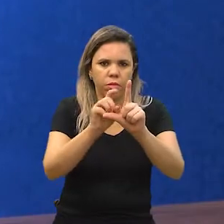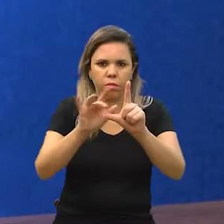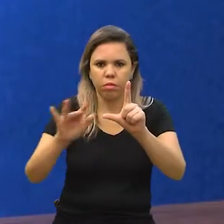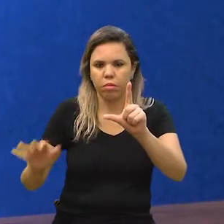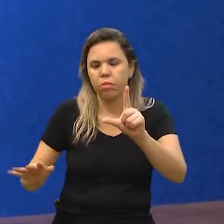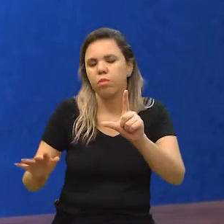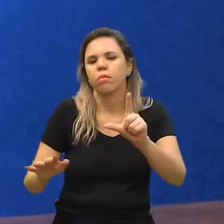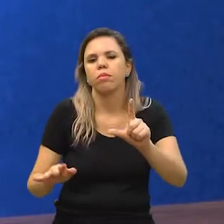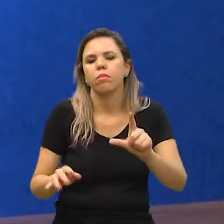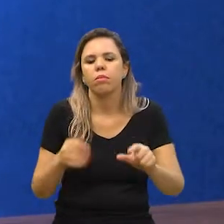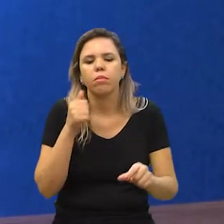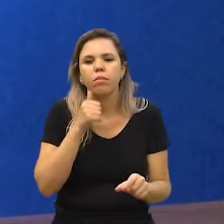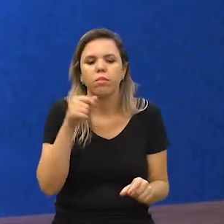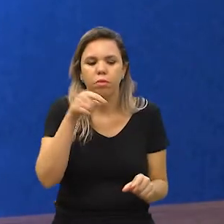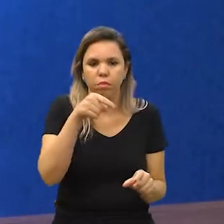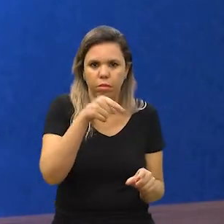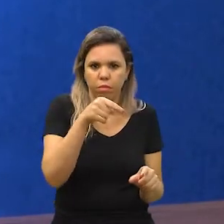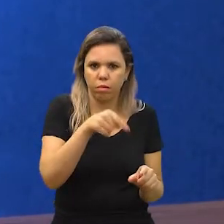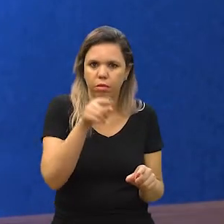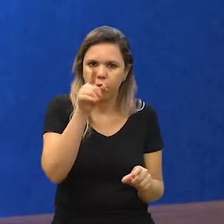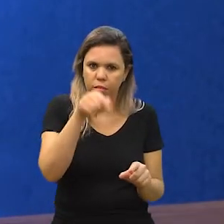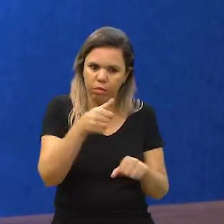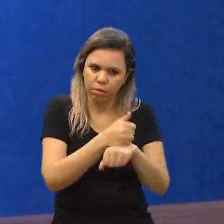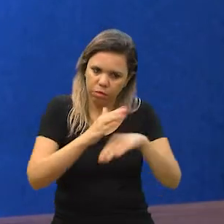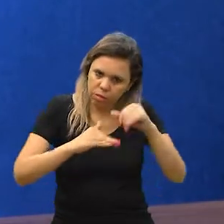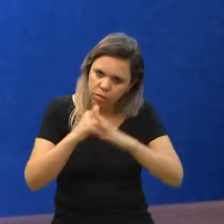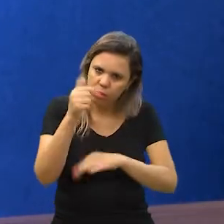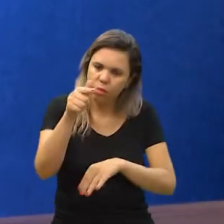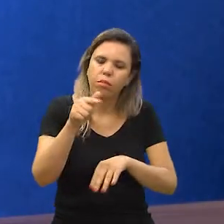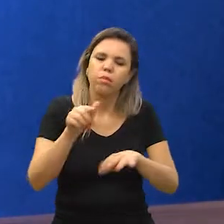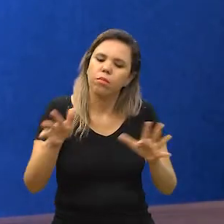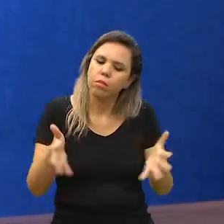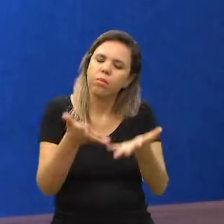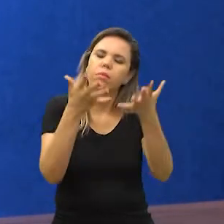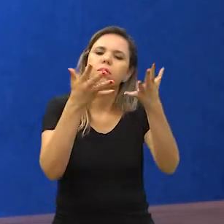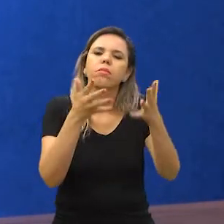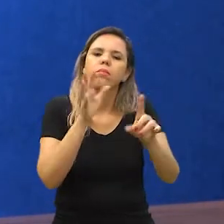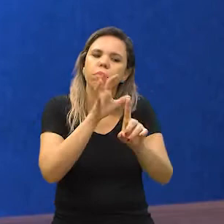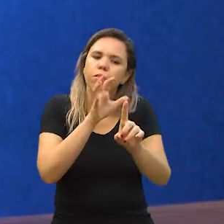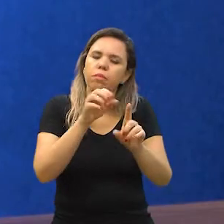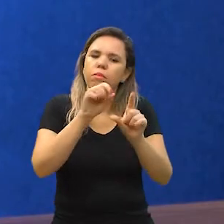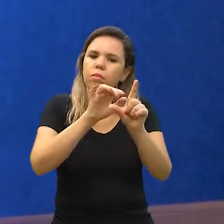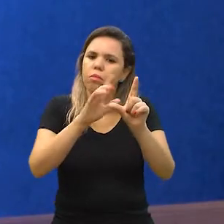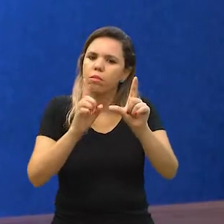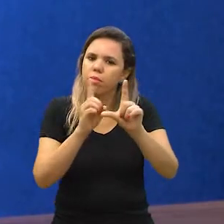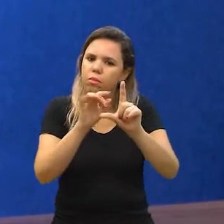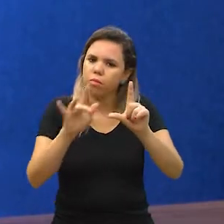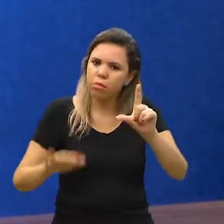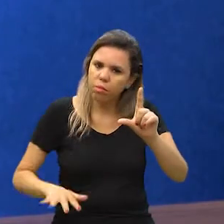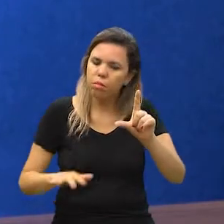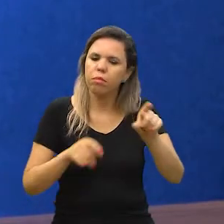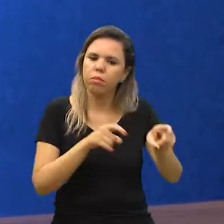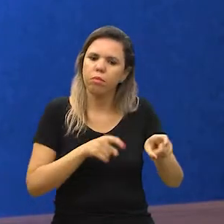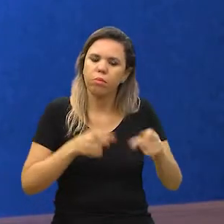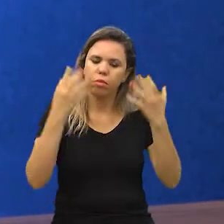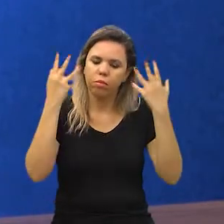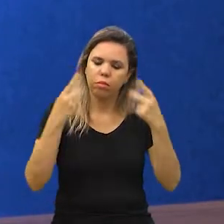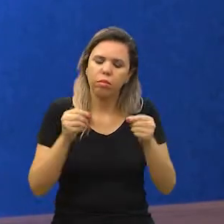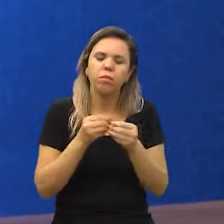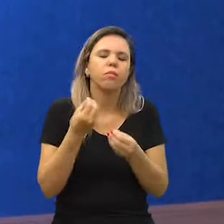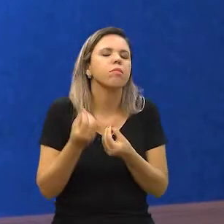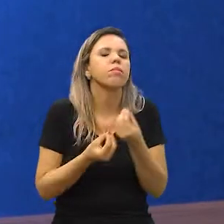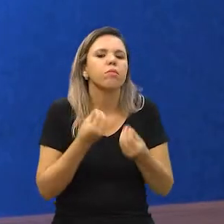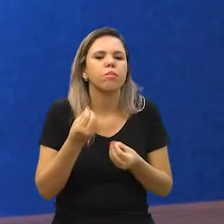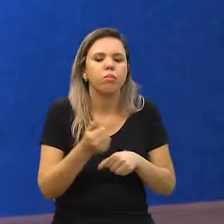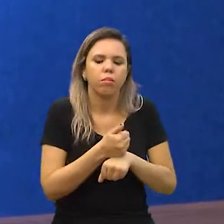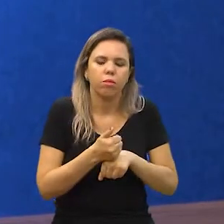é uma agro-influencer digital. Como é basicamente ser uma influenciadora